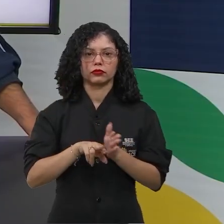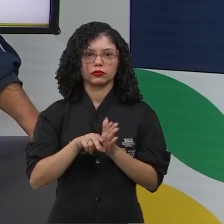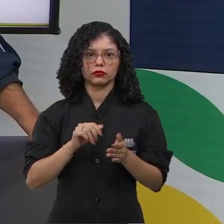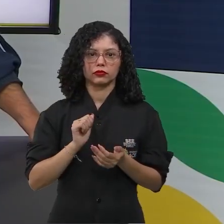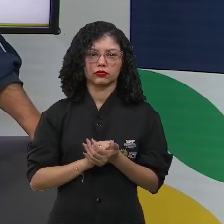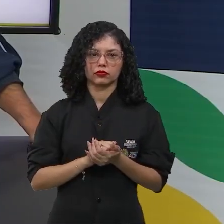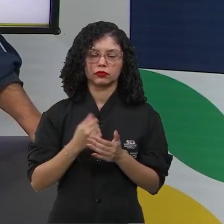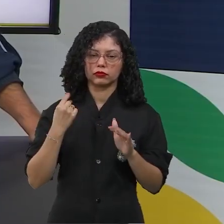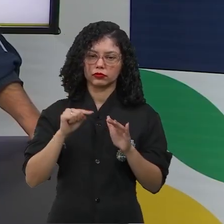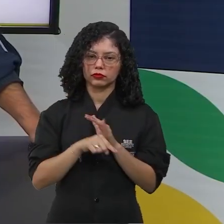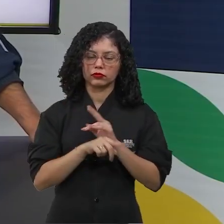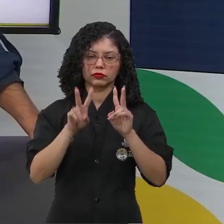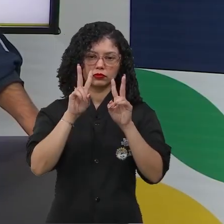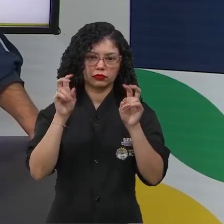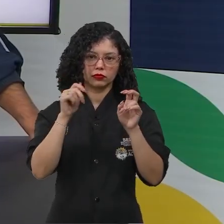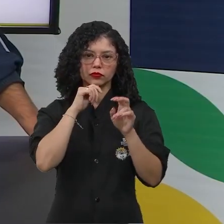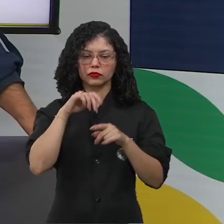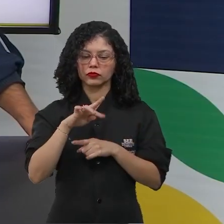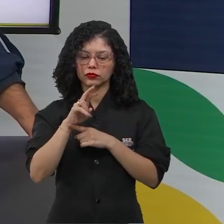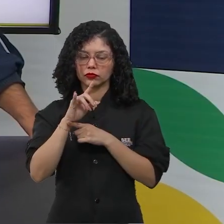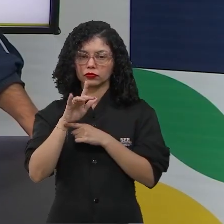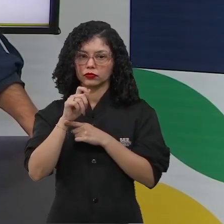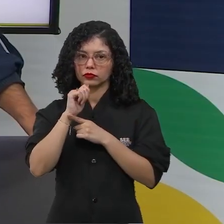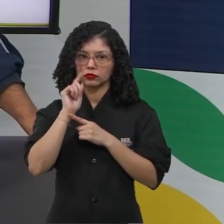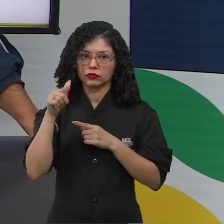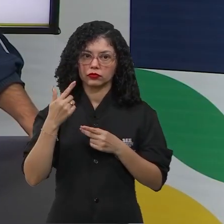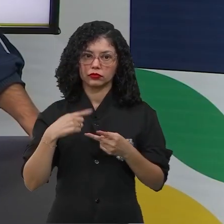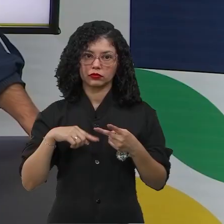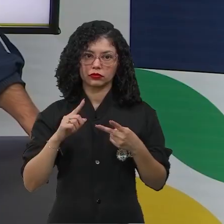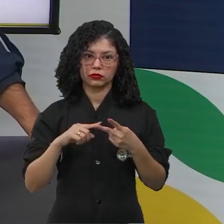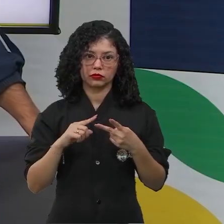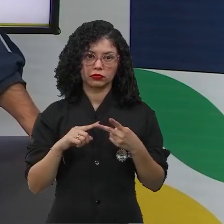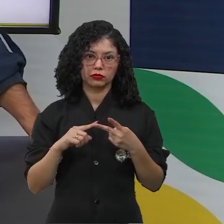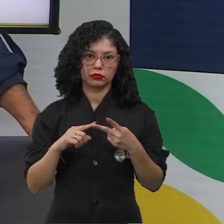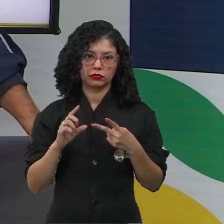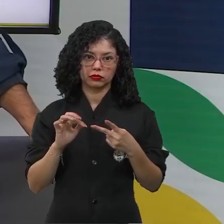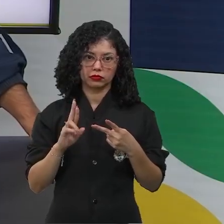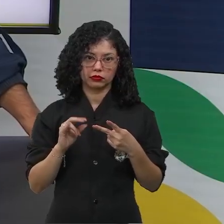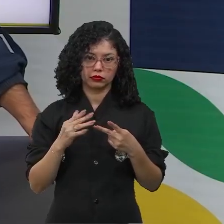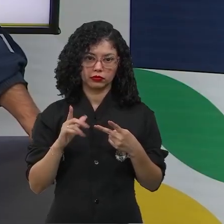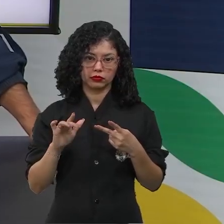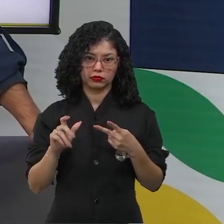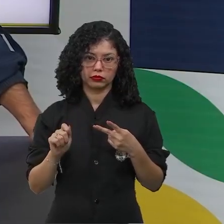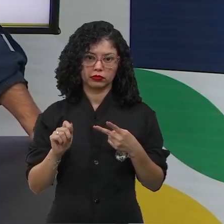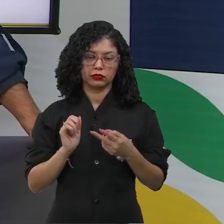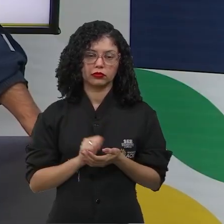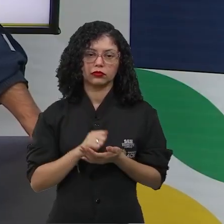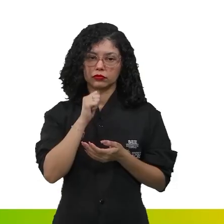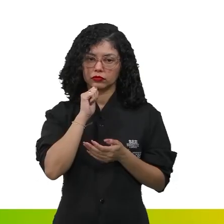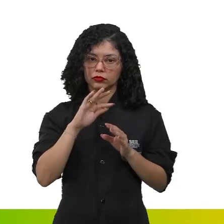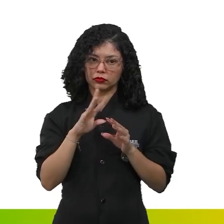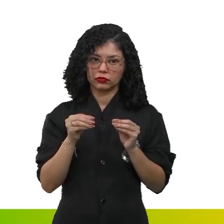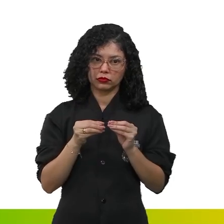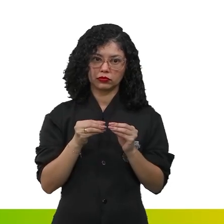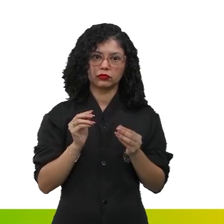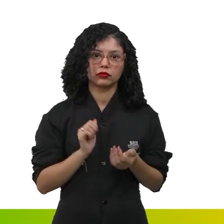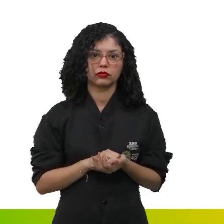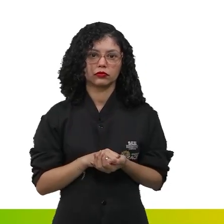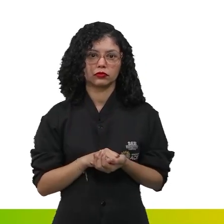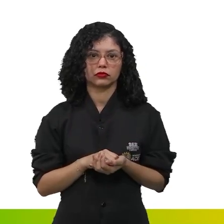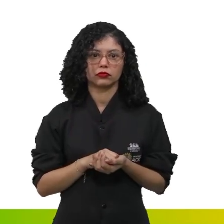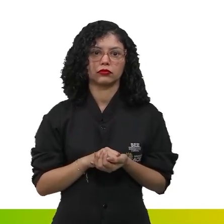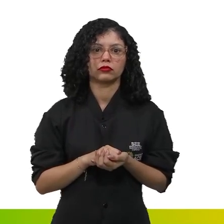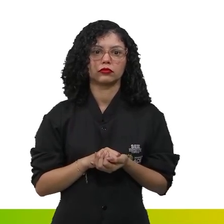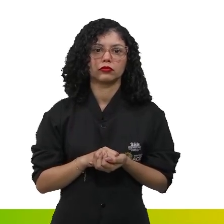aí, dentro do aspecto nutricional, temos os outros tópicos, que são o quê? Suplementação, que é a complementação, por exemplo,